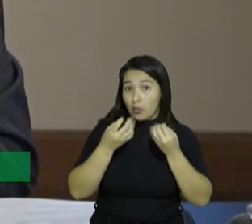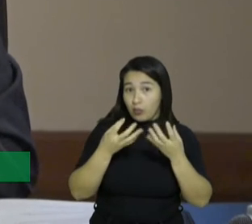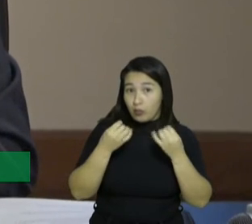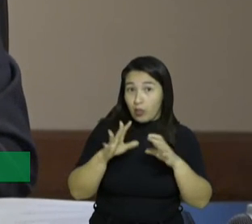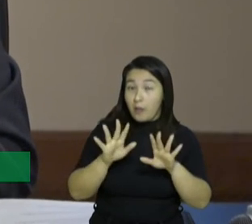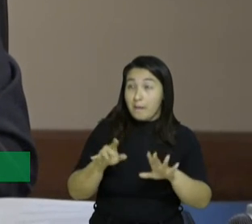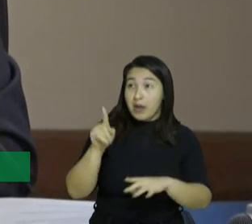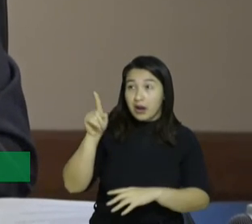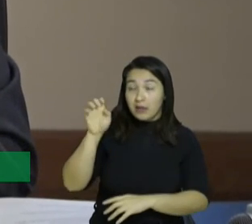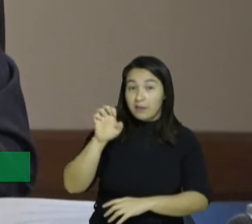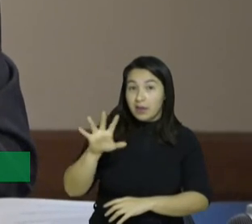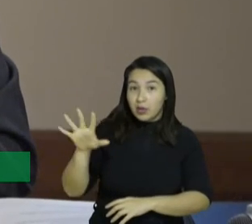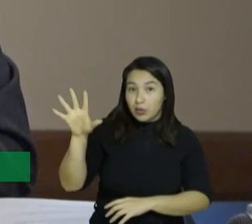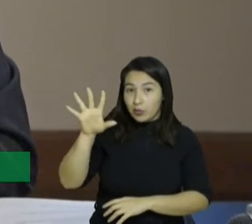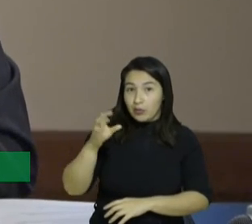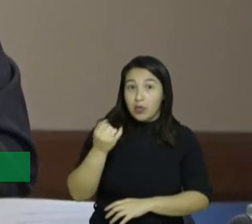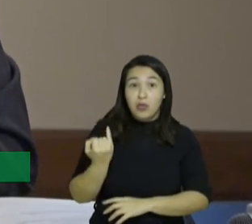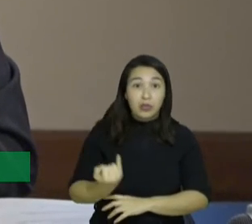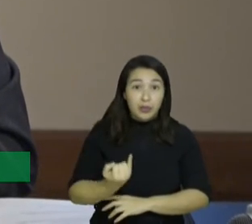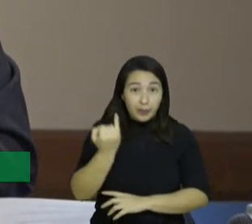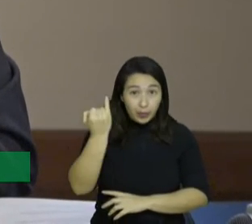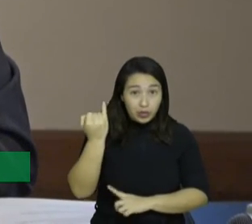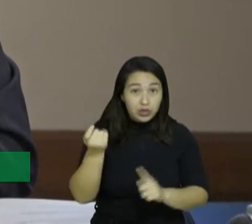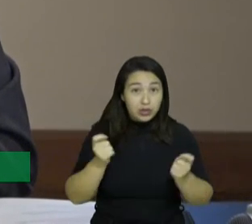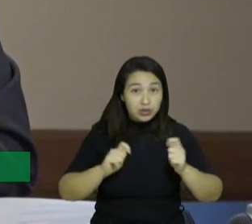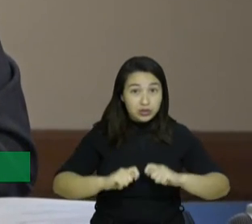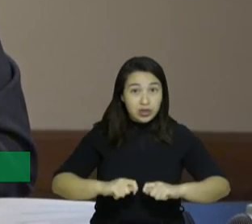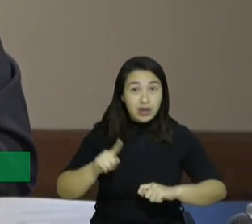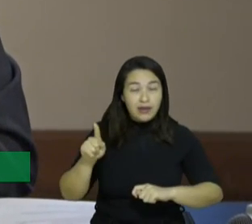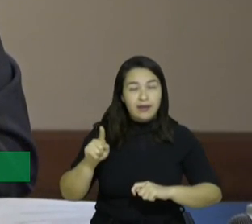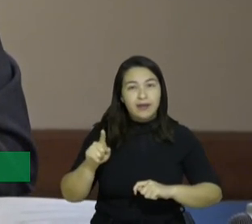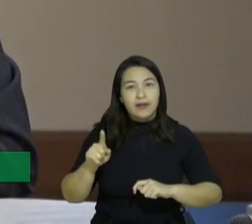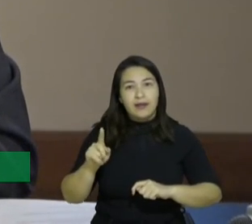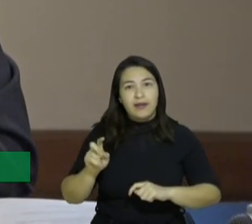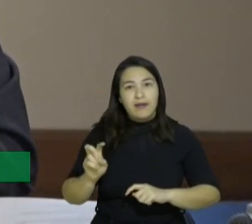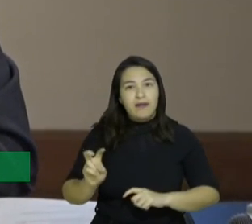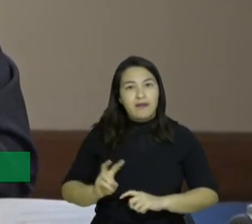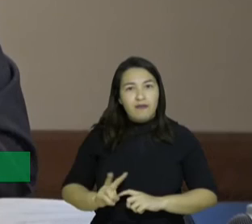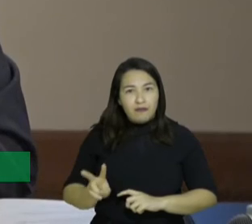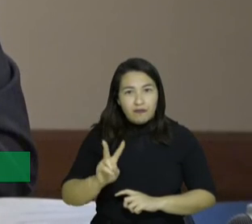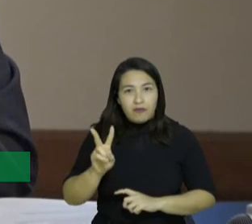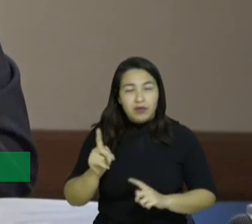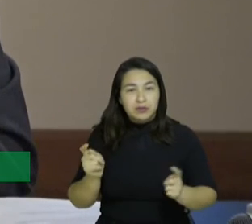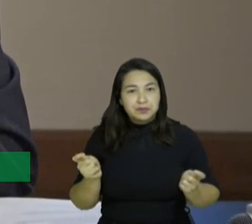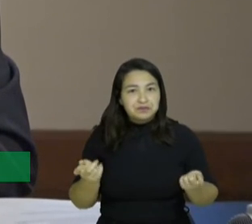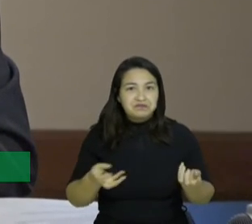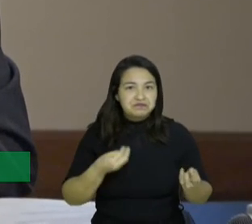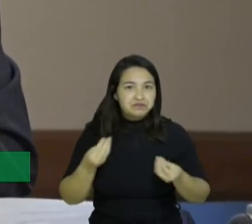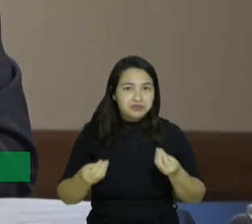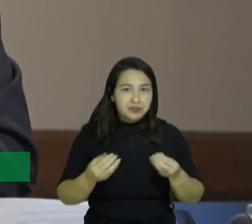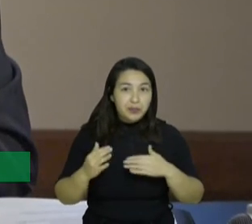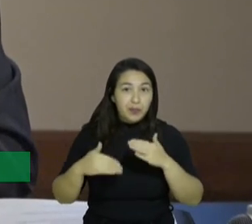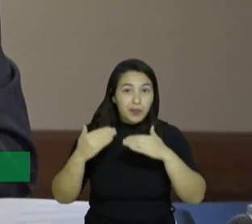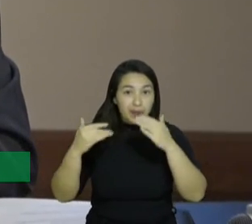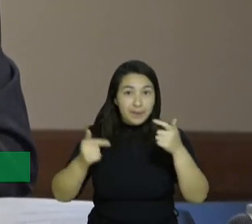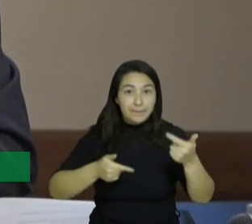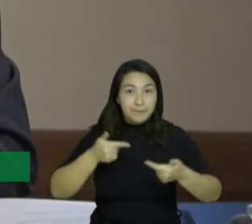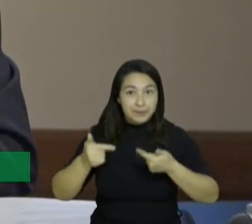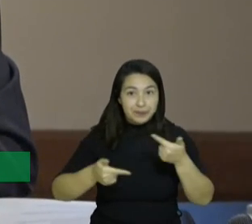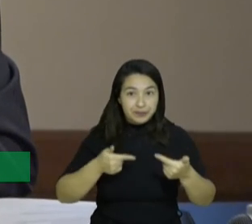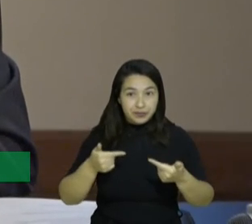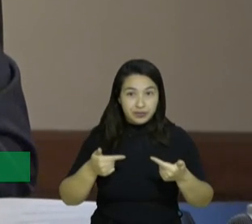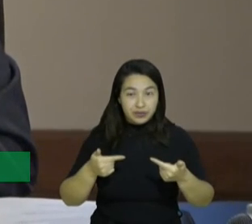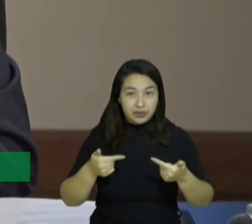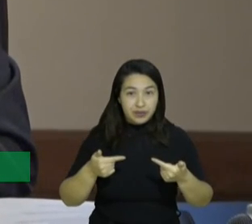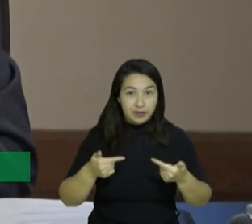importante para nós como potencial eh o valor agregado nós conseguimos eh e desenvolvemos um trabalho para que a gente